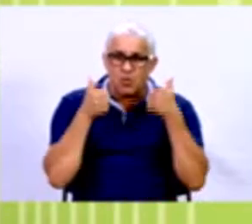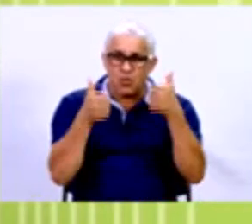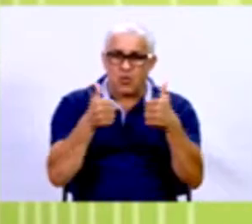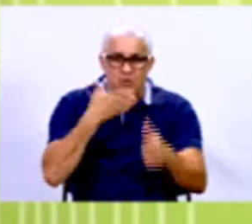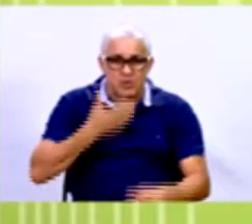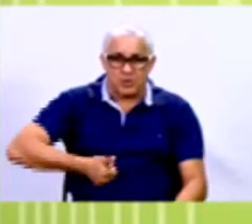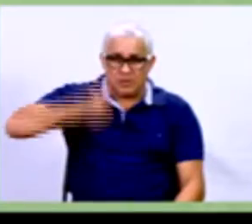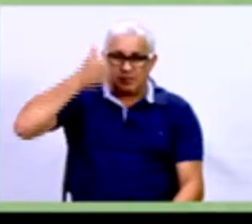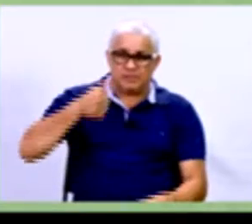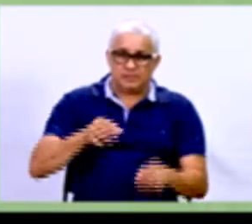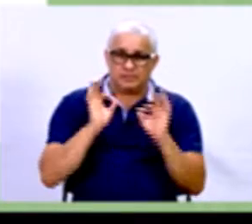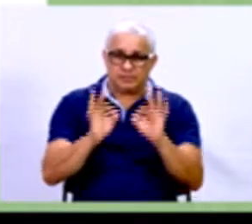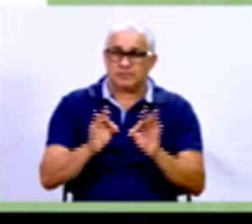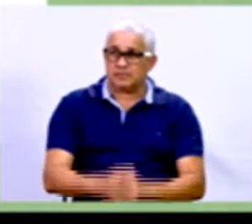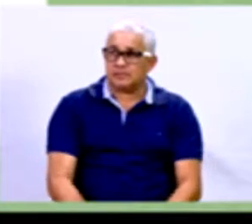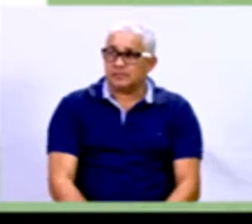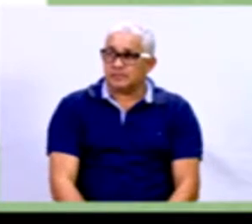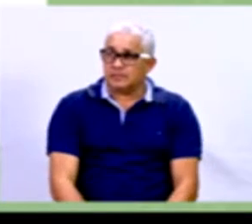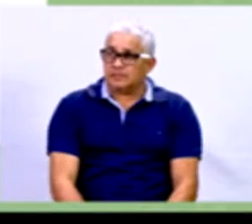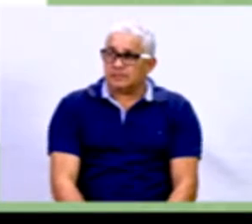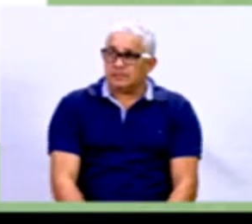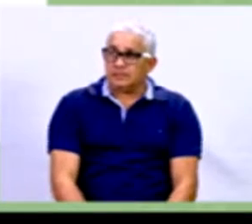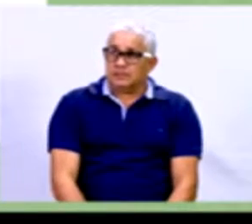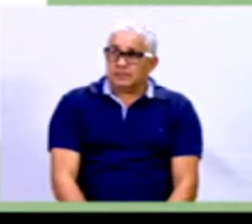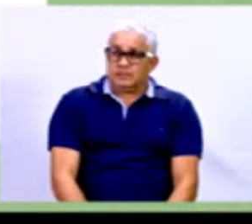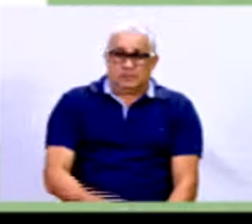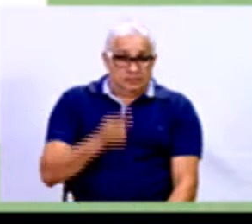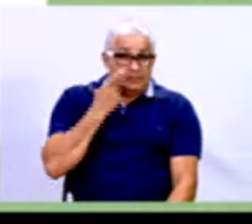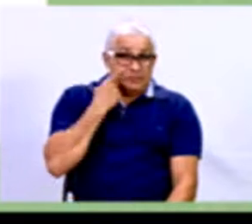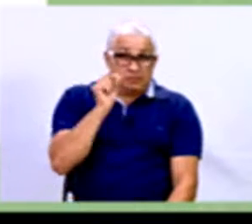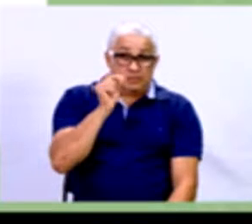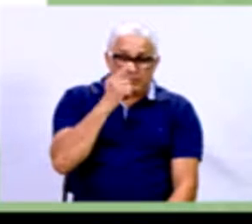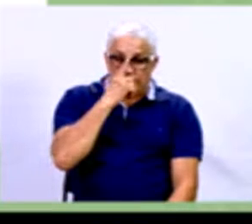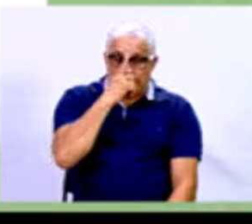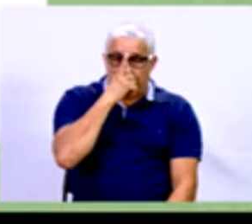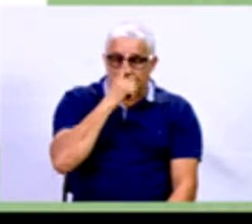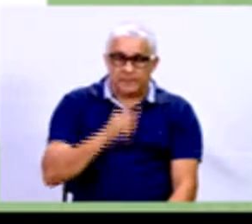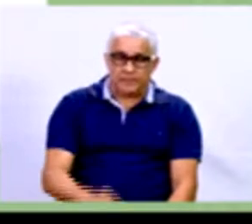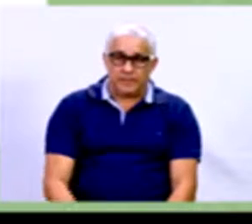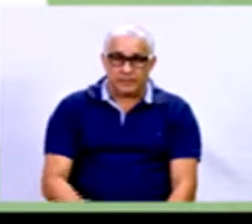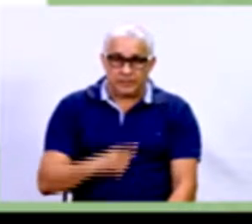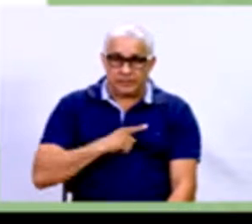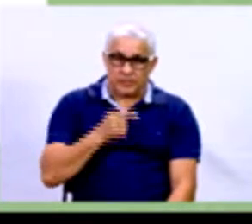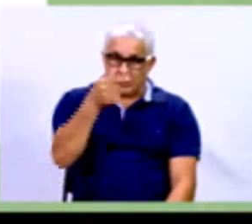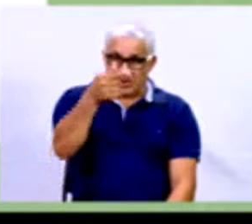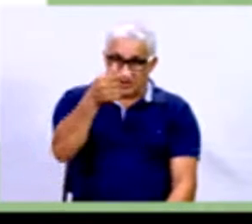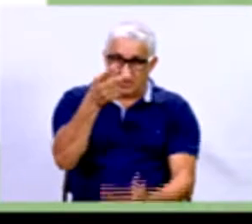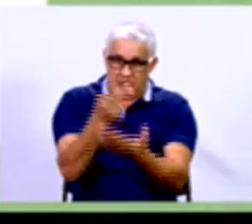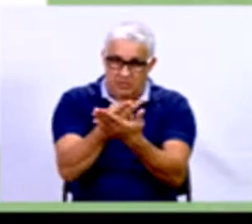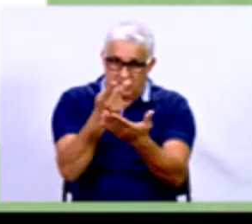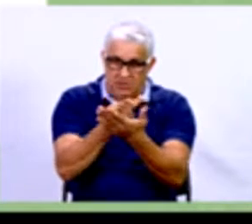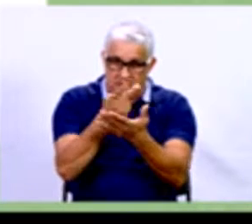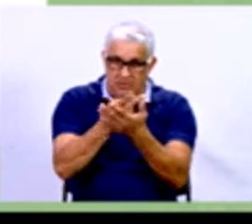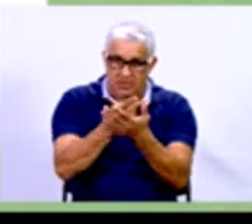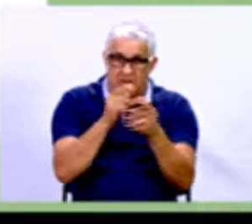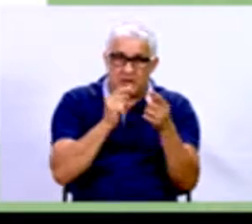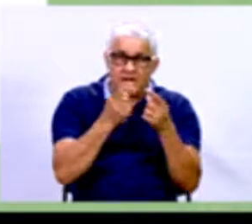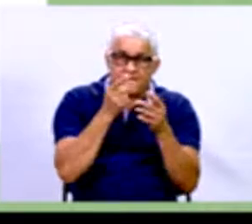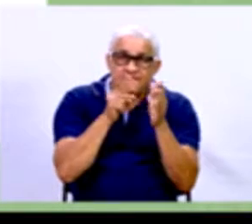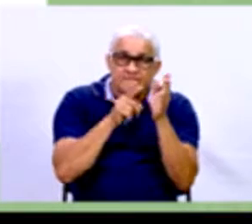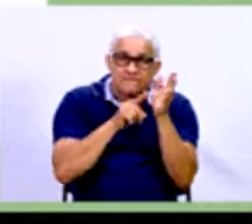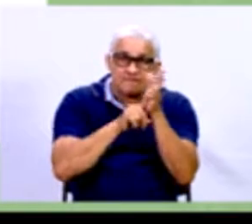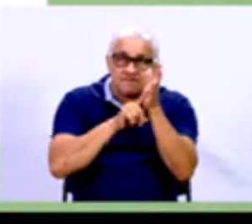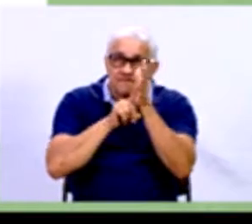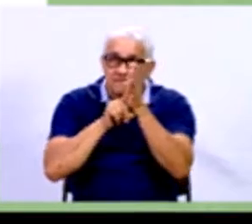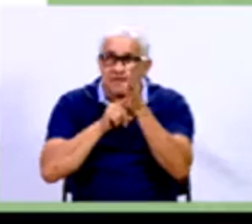certo? Então, vamos lá observar esse jogo dos 7 erros, digamos assim, no